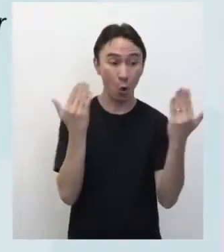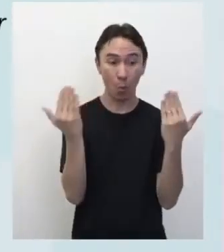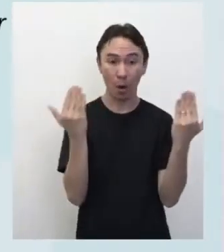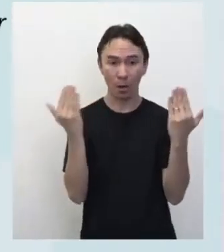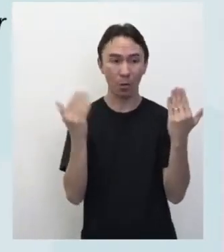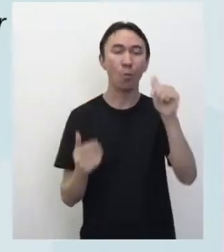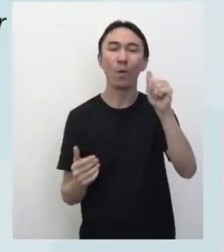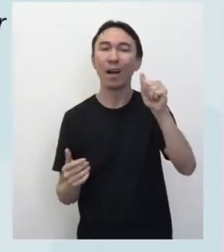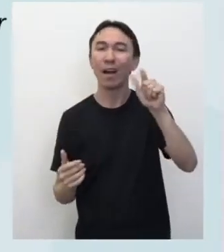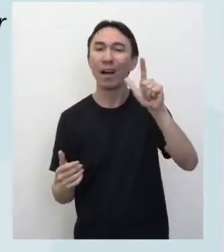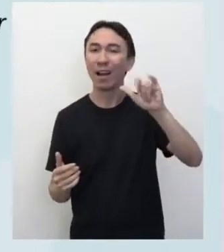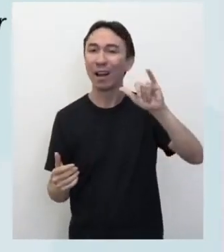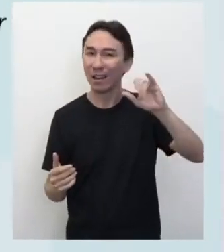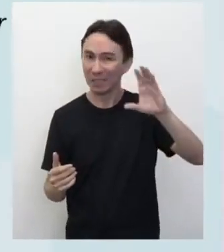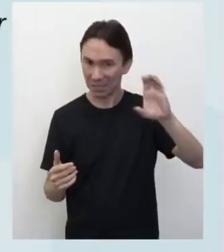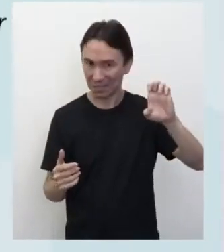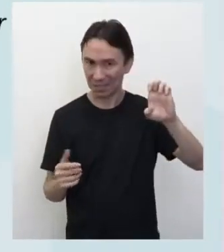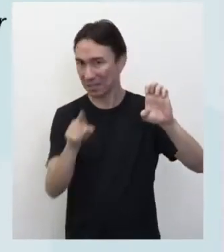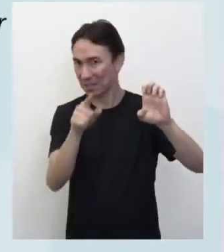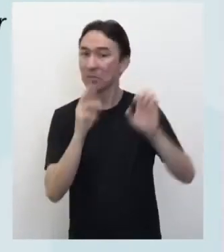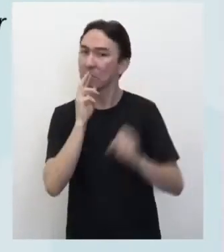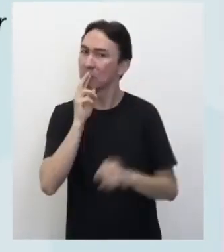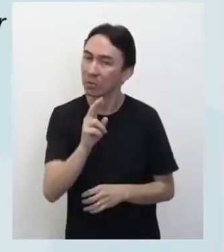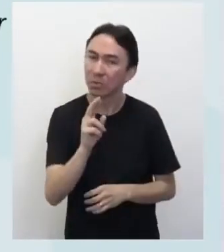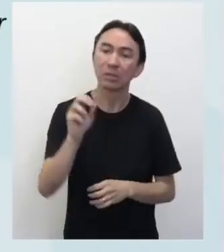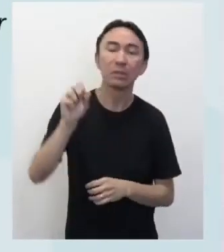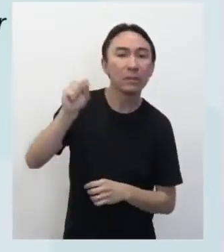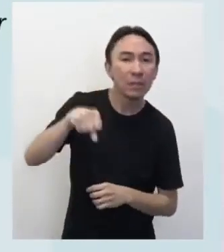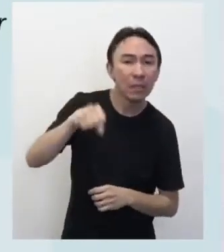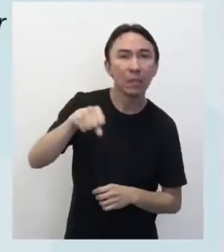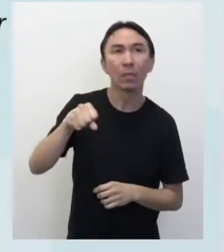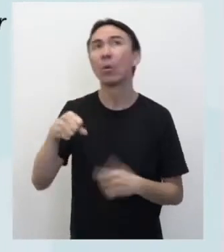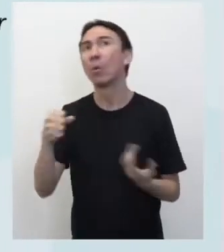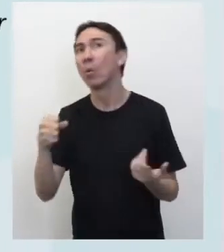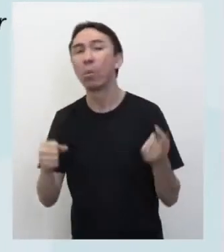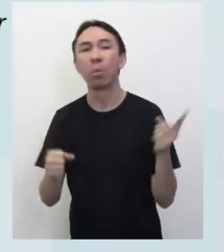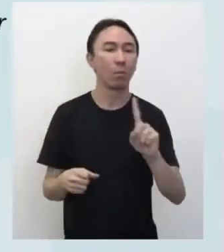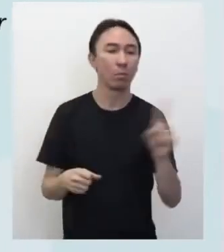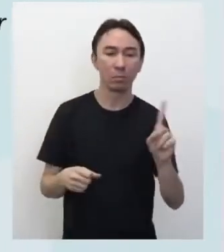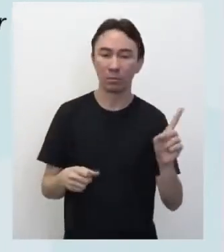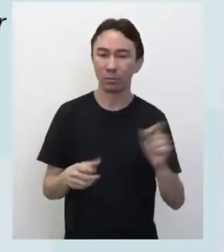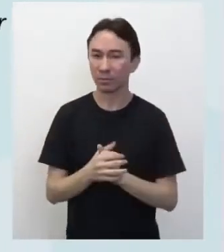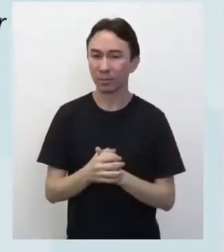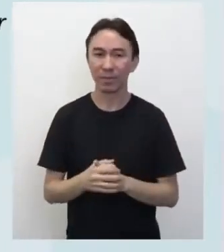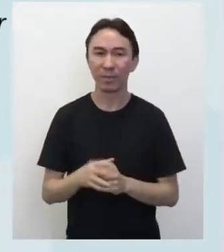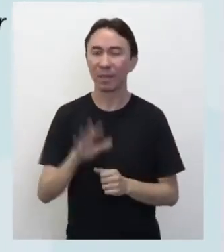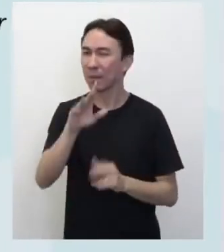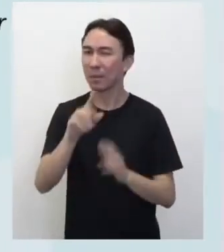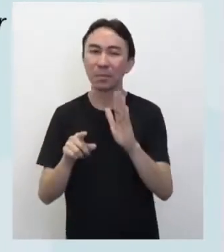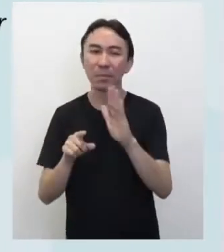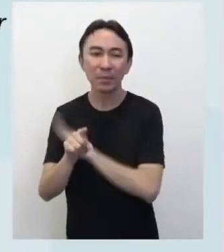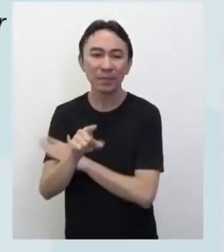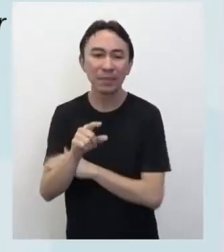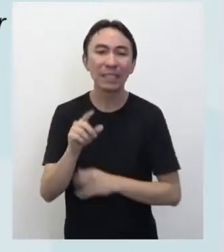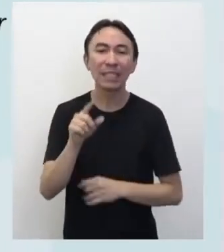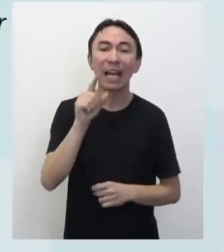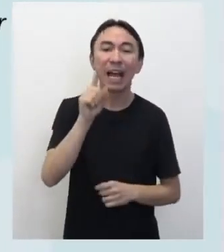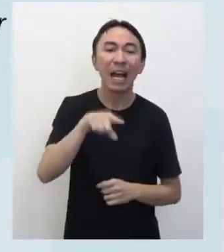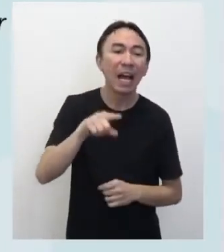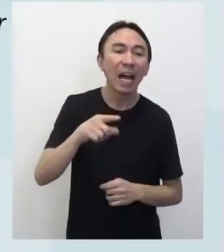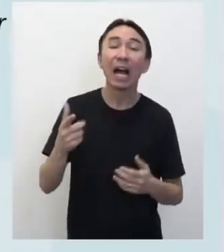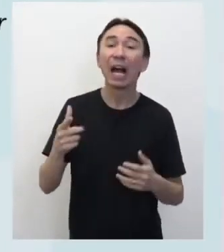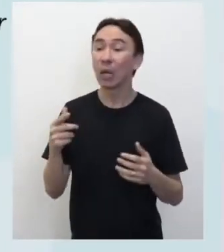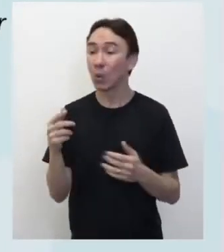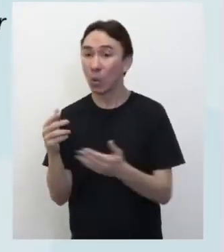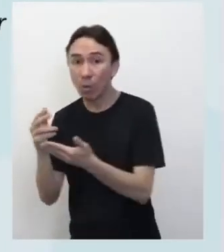vai responder para mim sim ou não. Aliás, não é sim ou não, eu ia perguntar, elas dialogam entre si? Essas 2 histórias